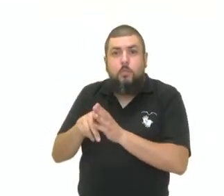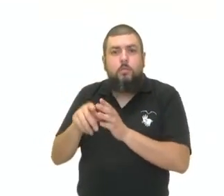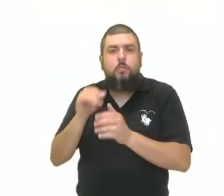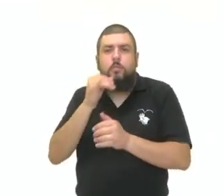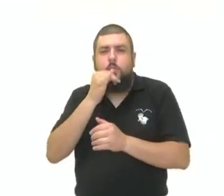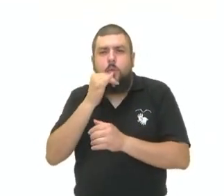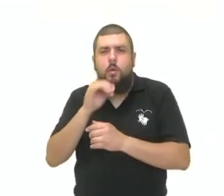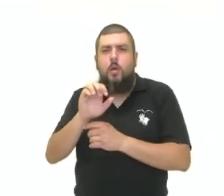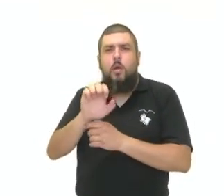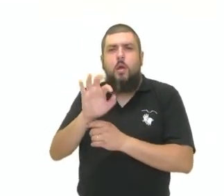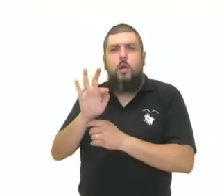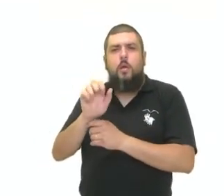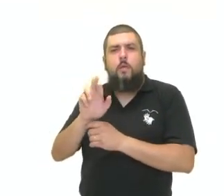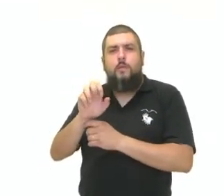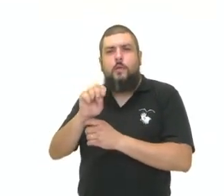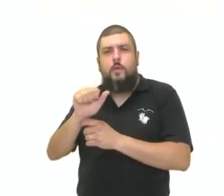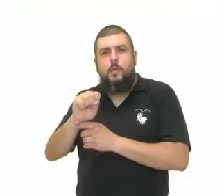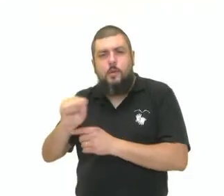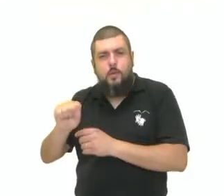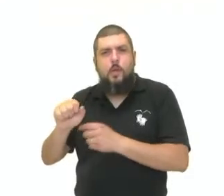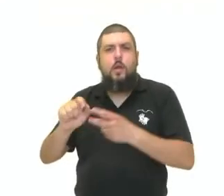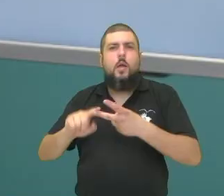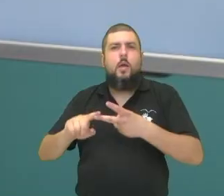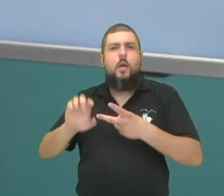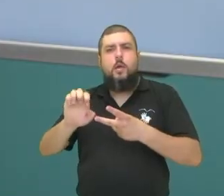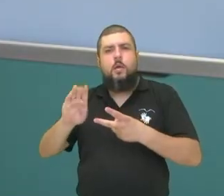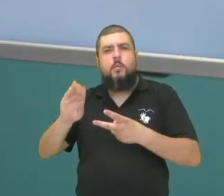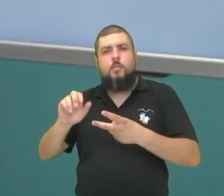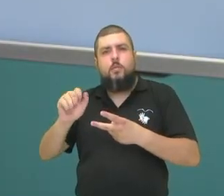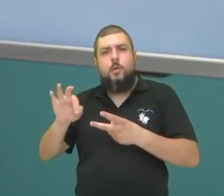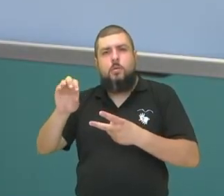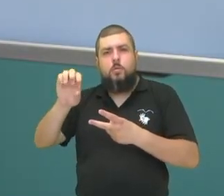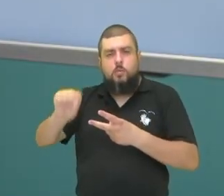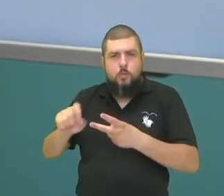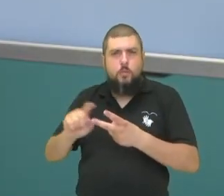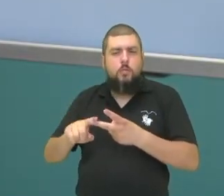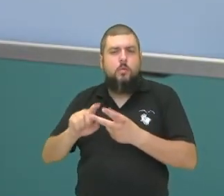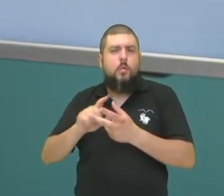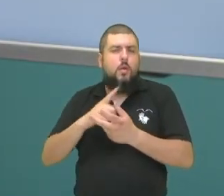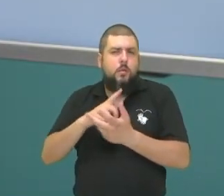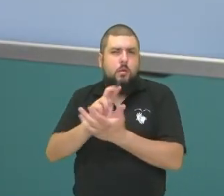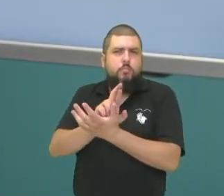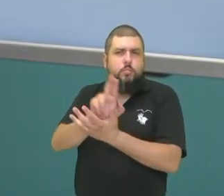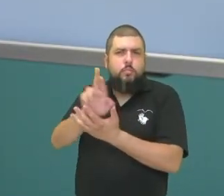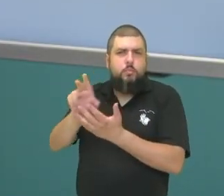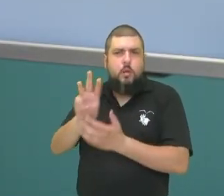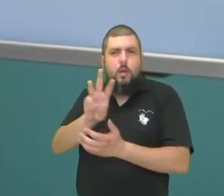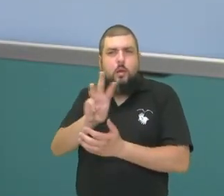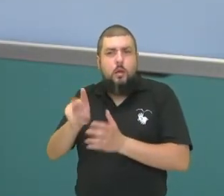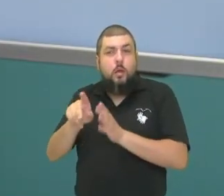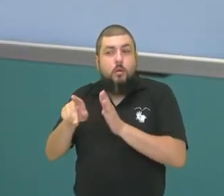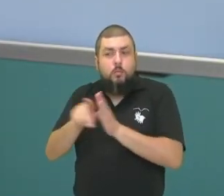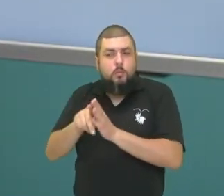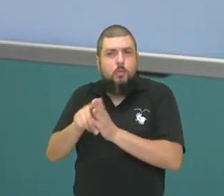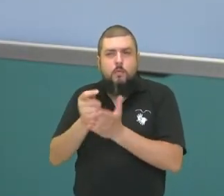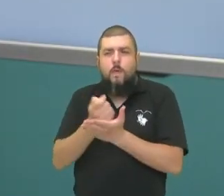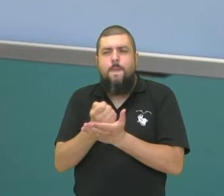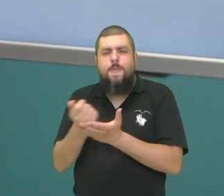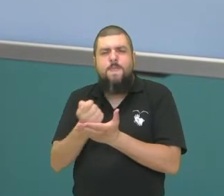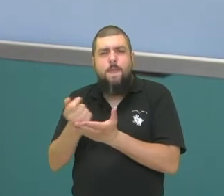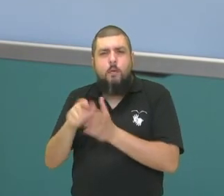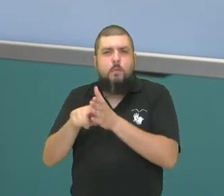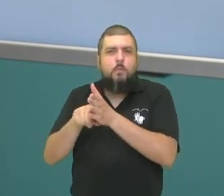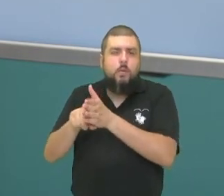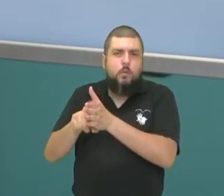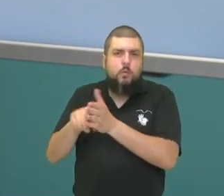e boatos.org. Isso mesmo. Então temos algumas ferramentas aqui que foram indicadas, mostradas